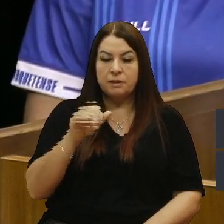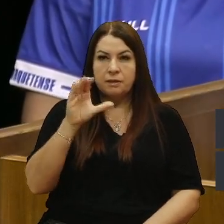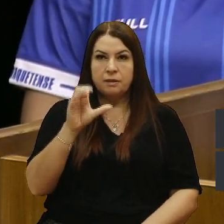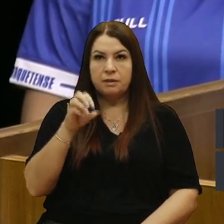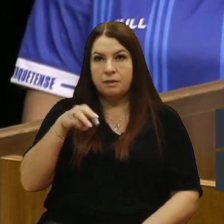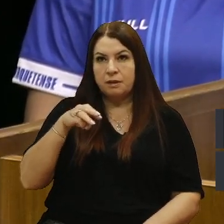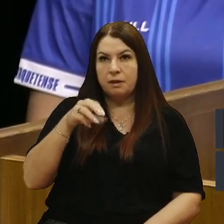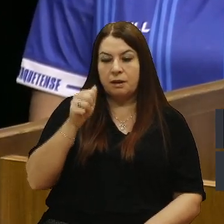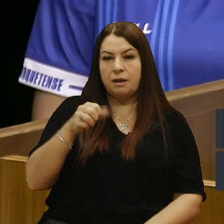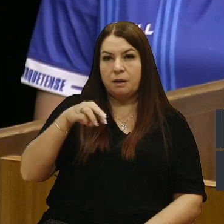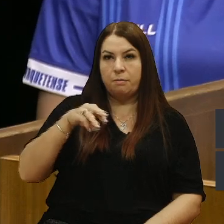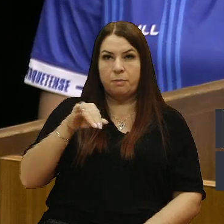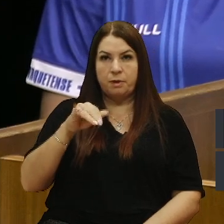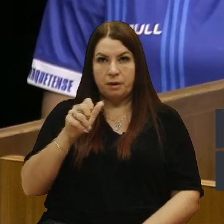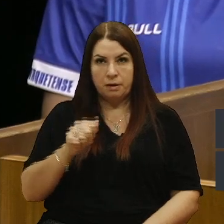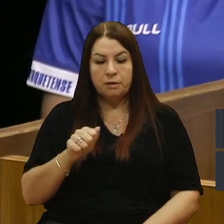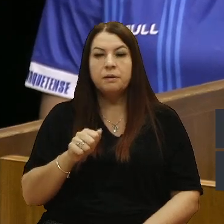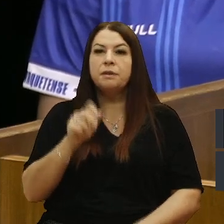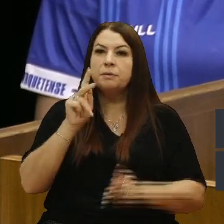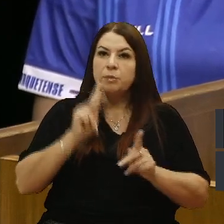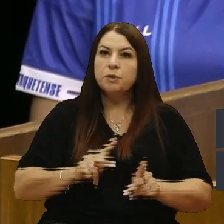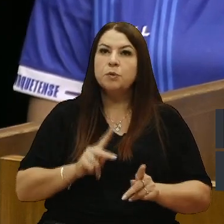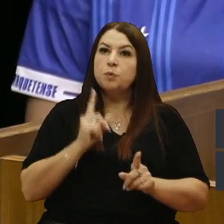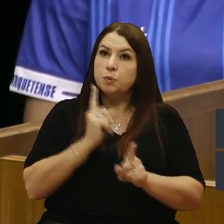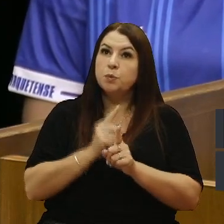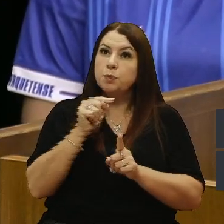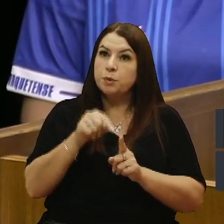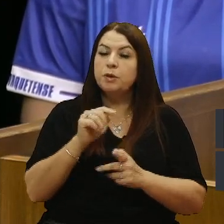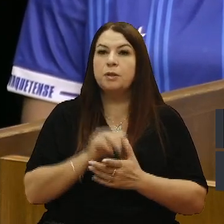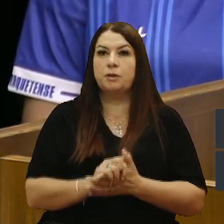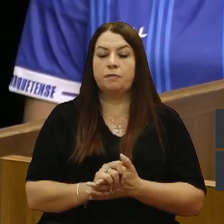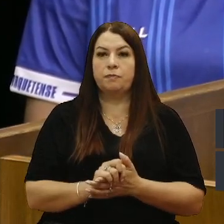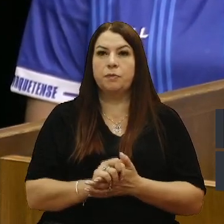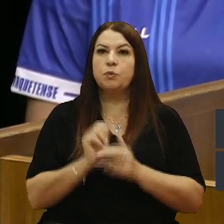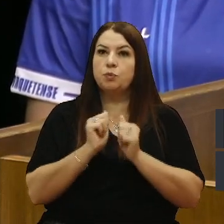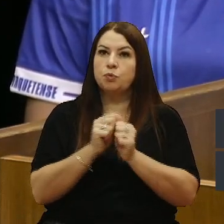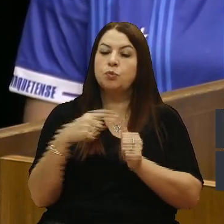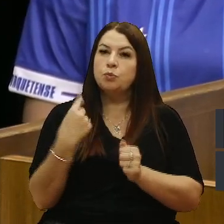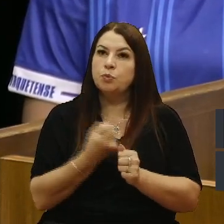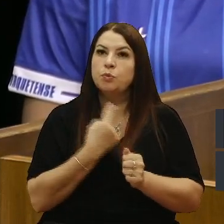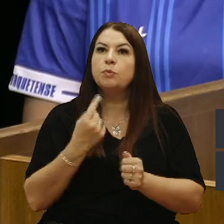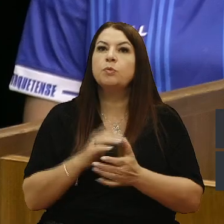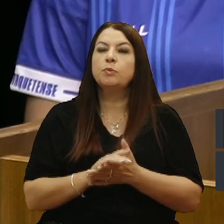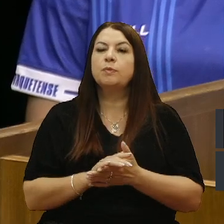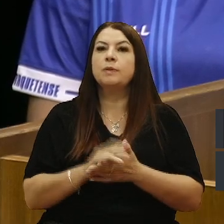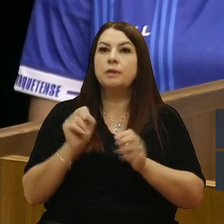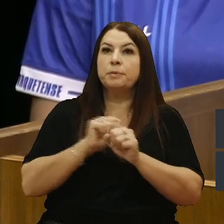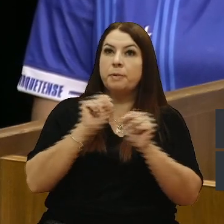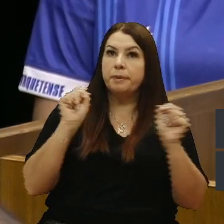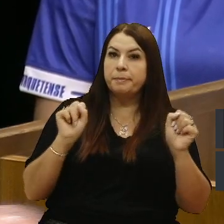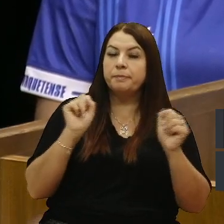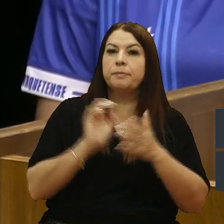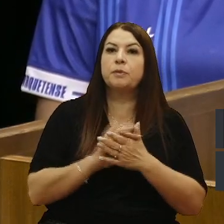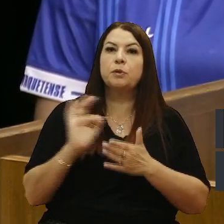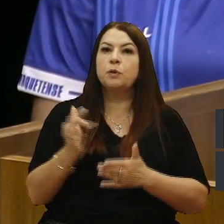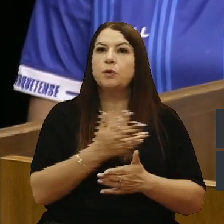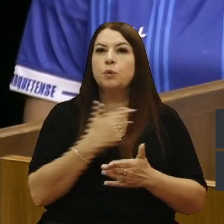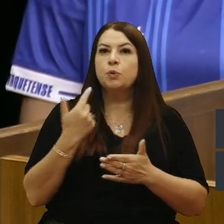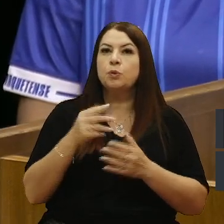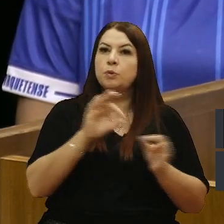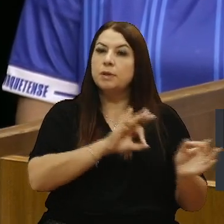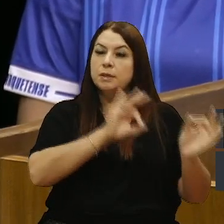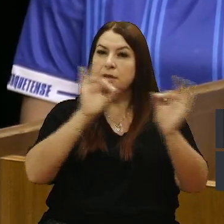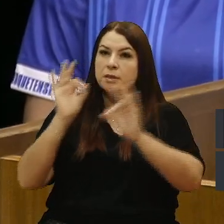Camila, as pessoas que se encontram aqui junto conosco nesta manhã e a todos que